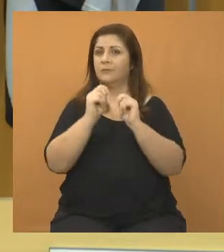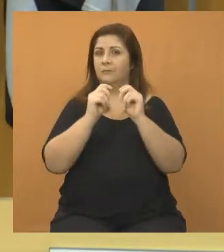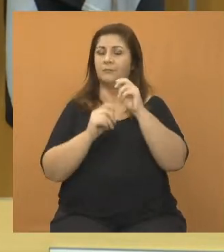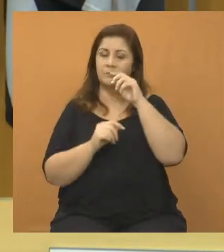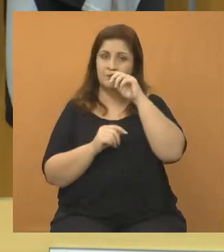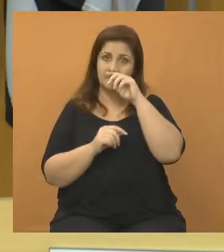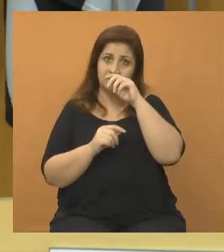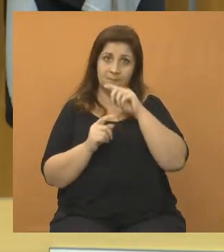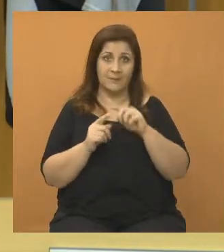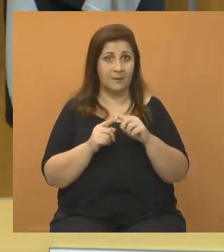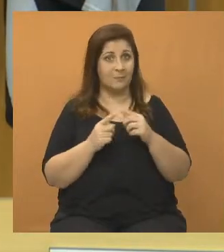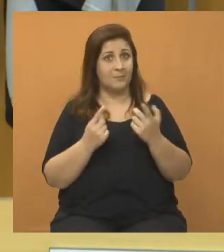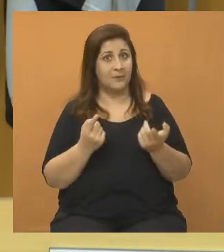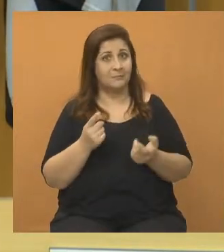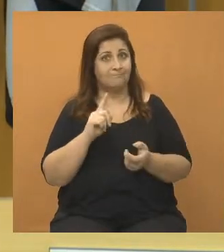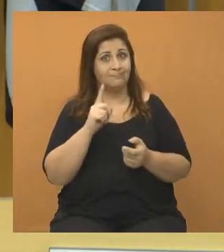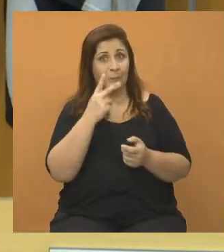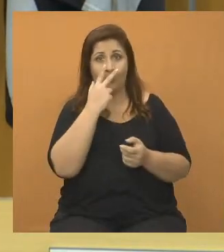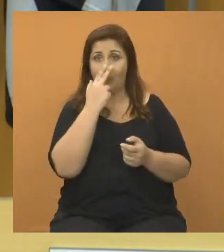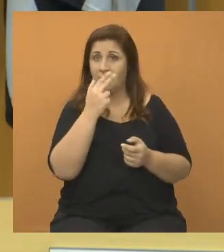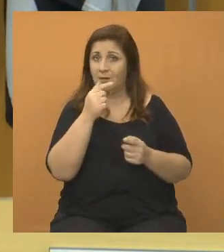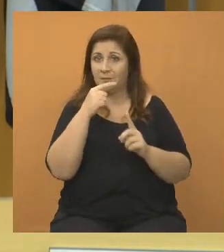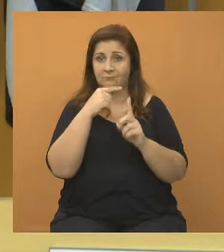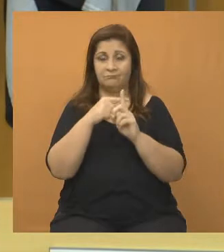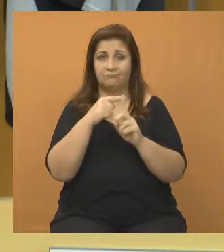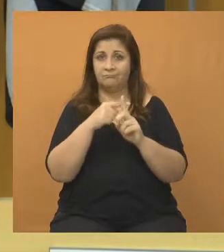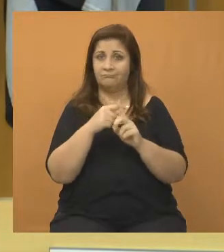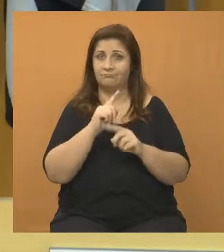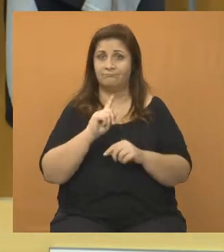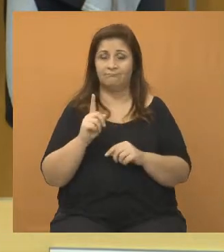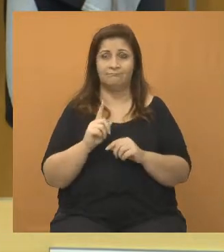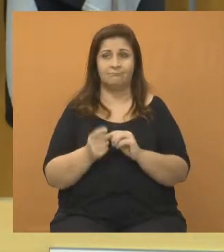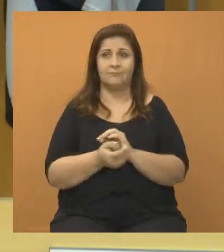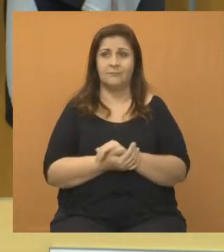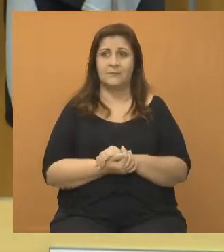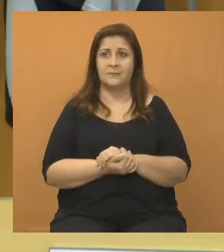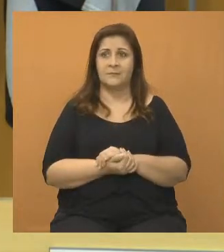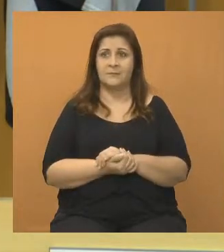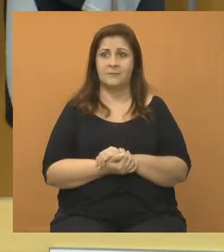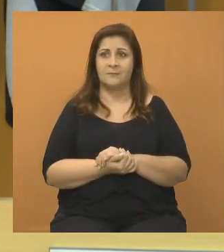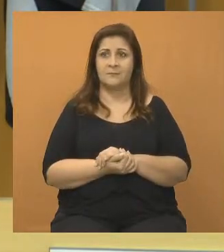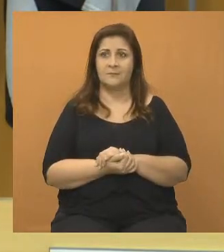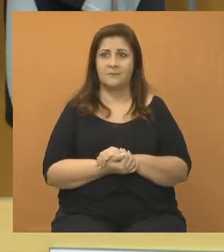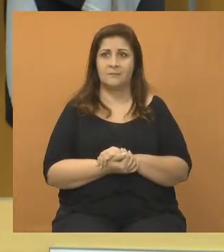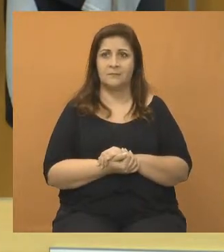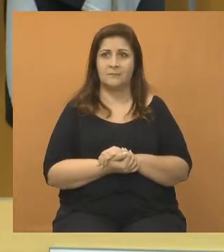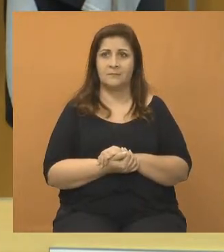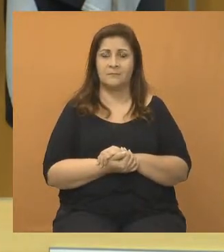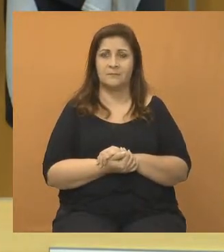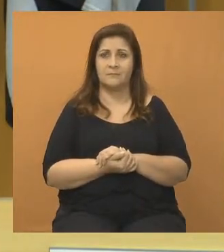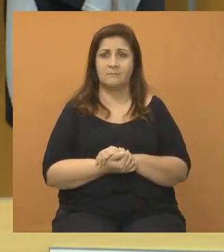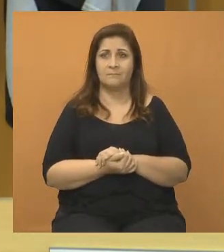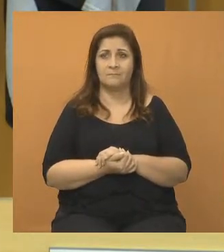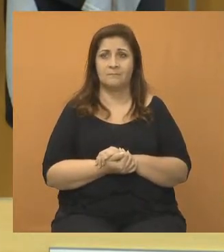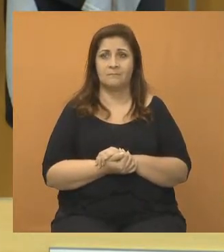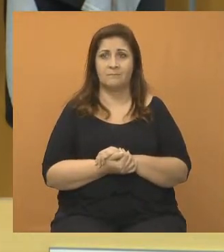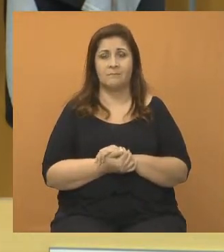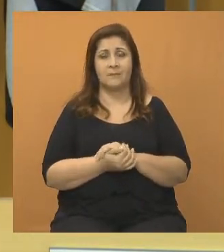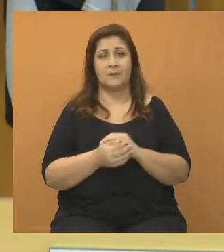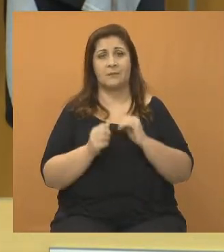que se desenha não é o mesmo cenário positivo que se desenhava no começo do ano. É um cenário muito mais otimista. Então, pode ser